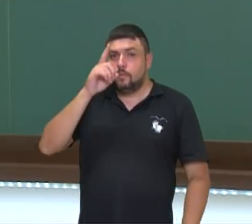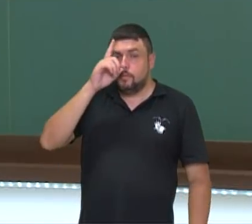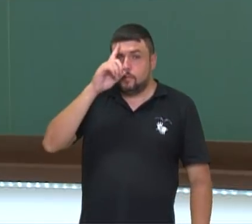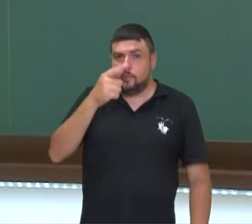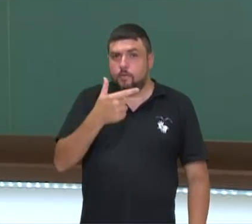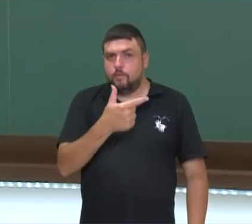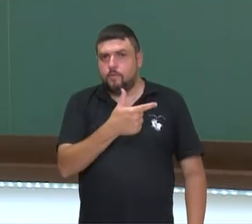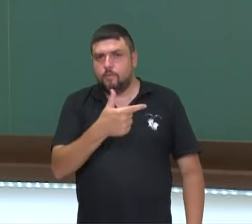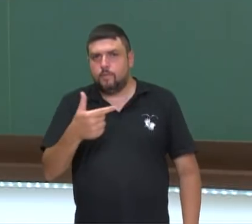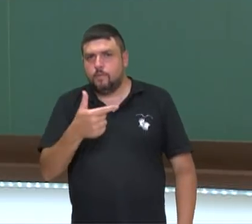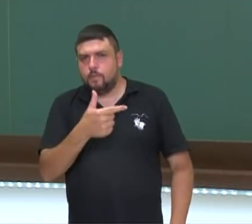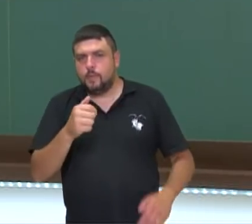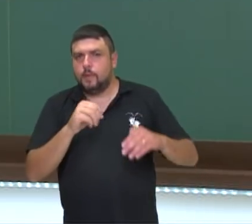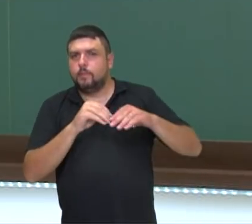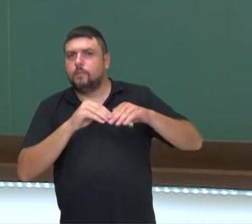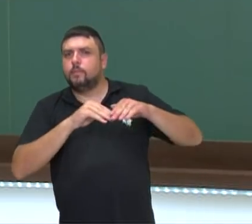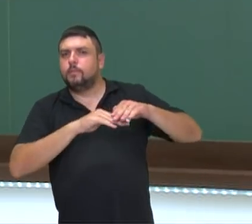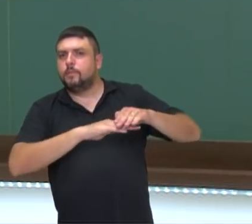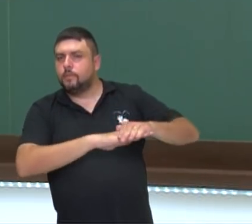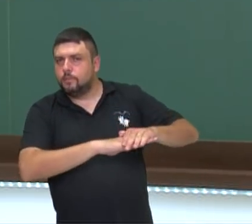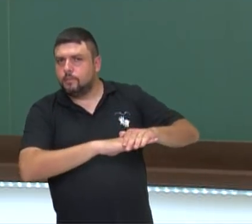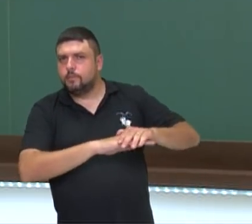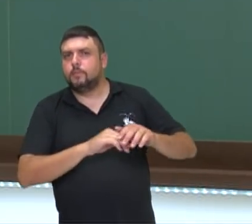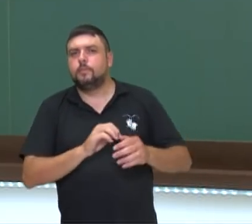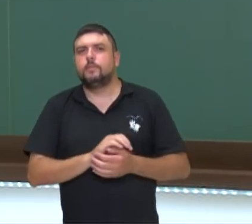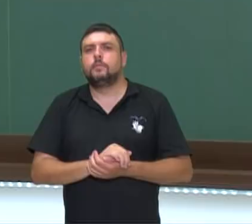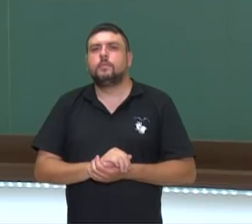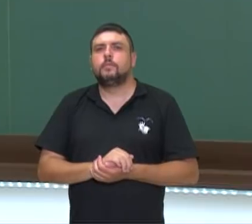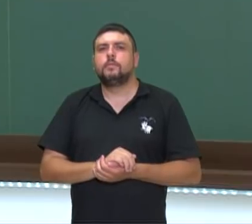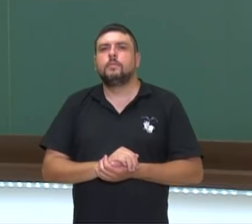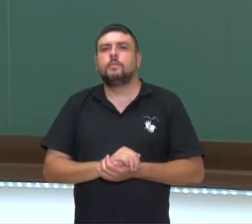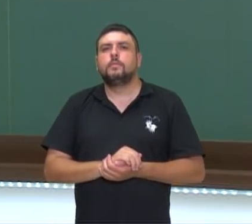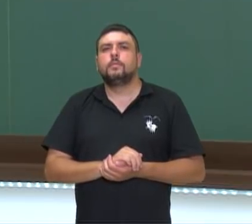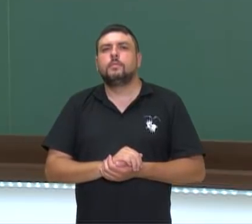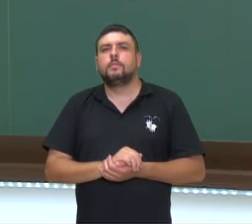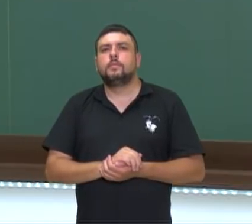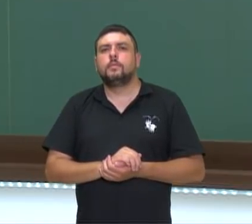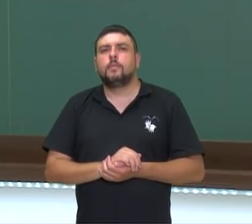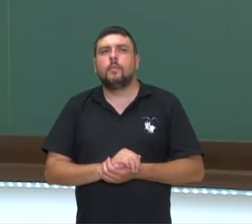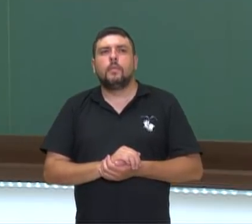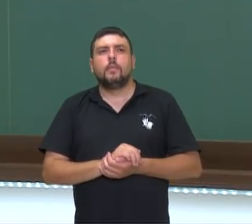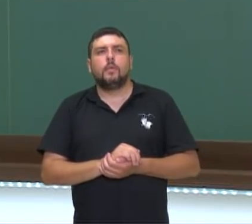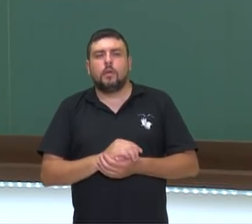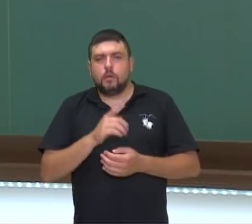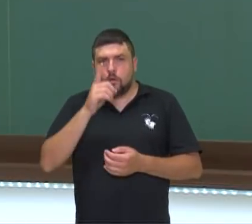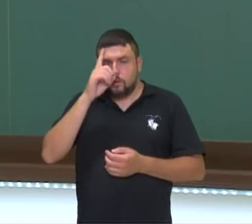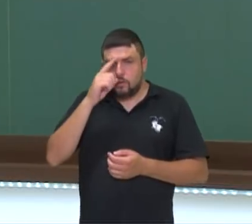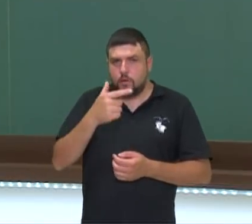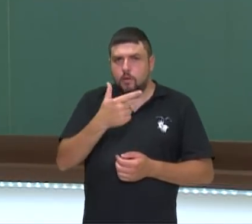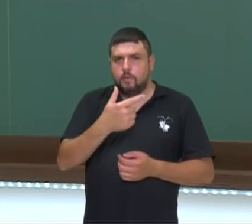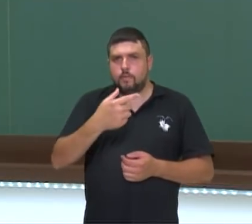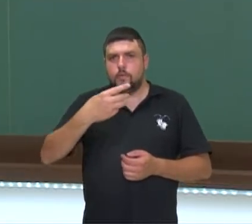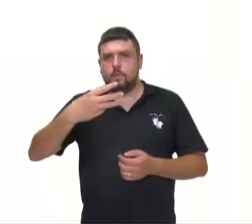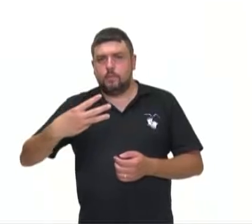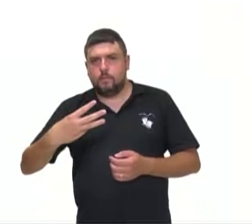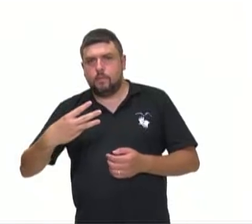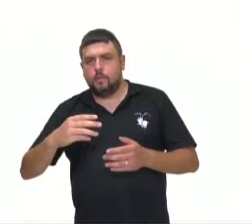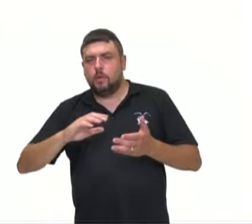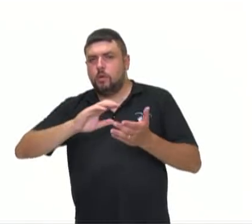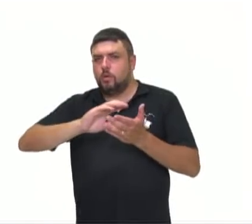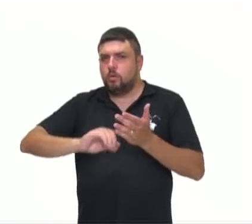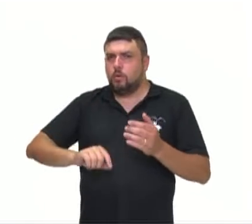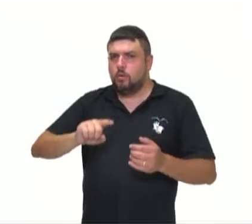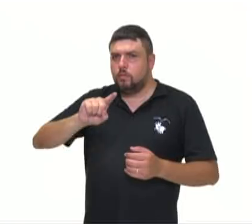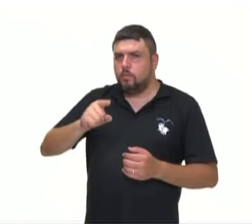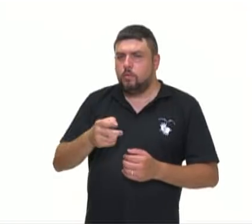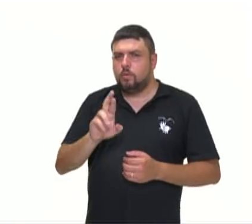depositou. Depositou é o quê? Colocou. E no dia 23, retirou R$ 1.000. Crie um tipo